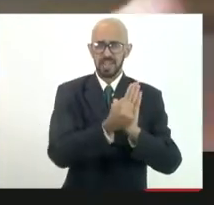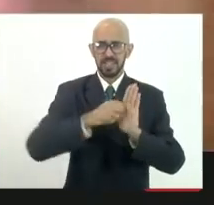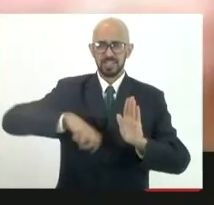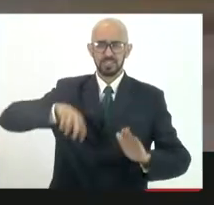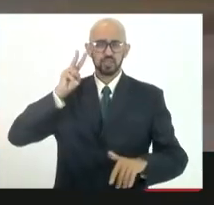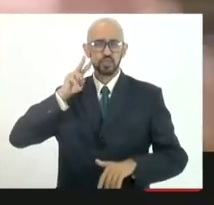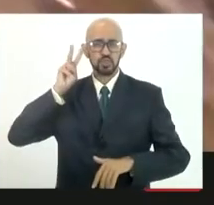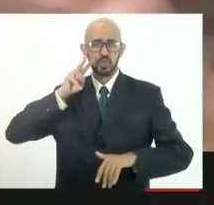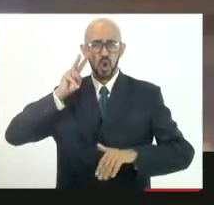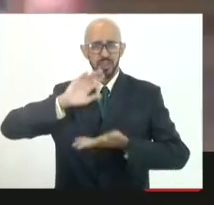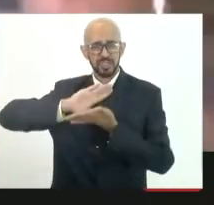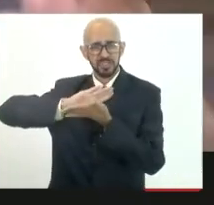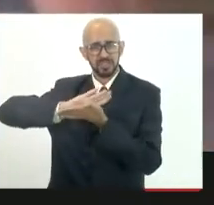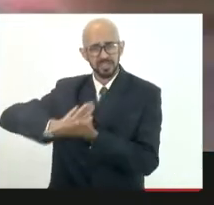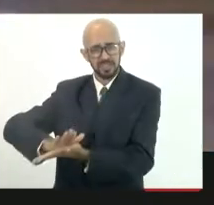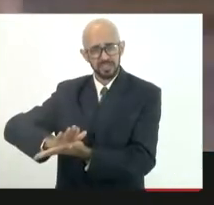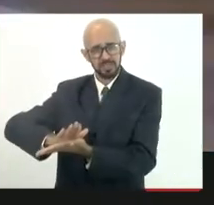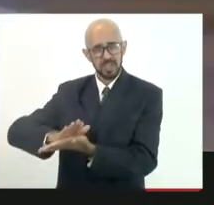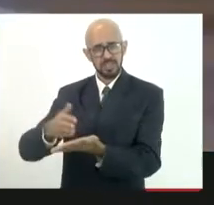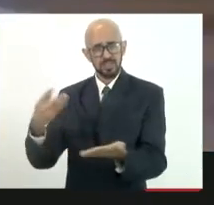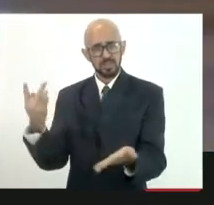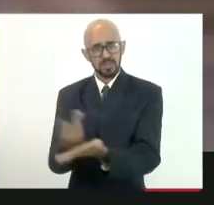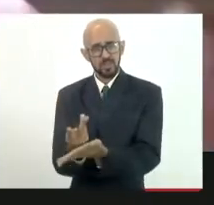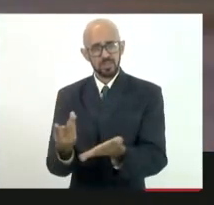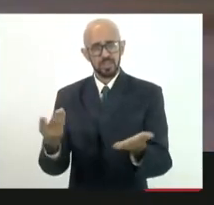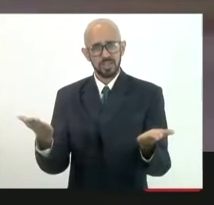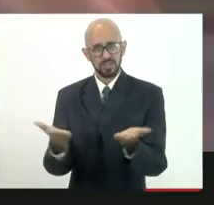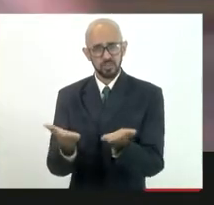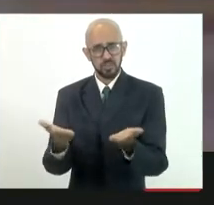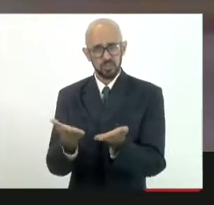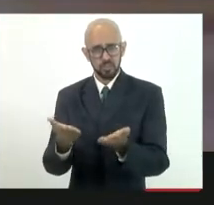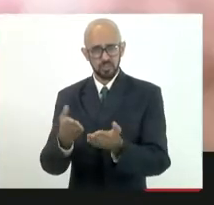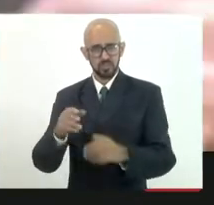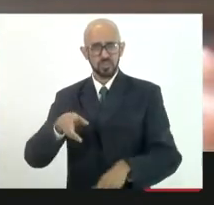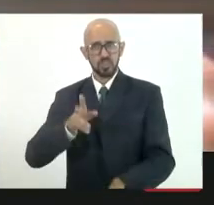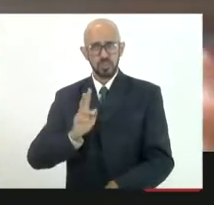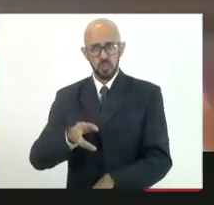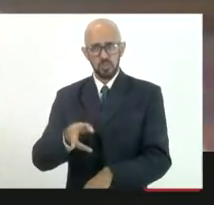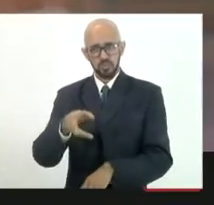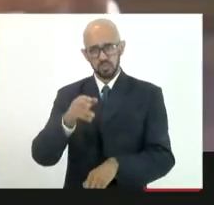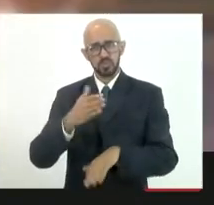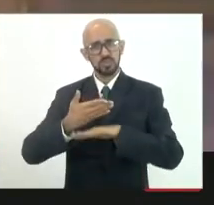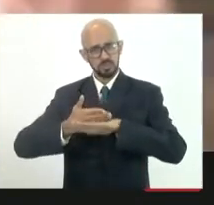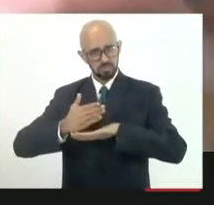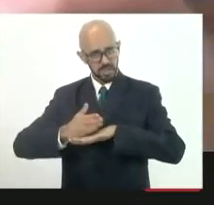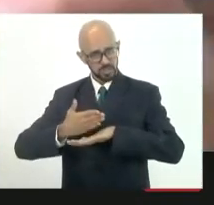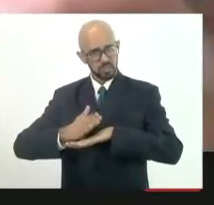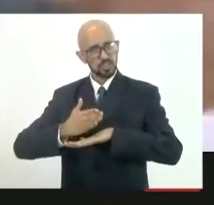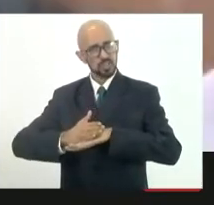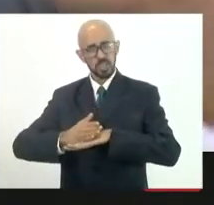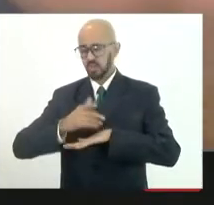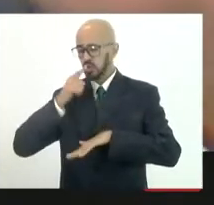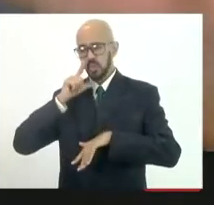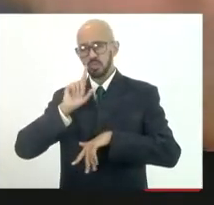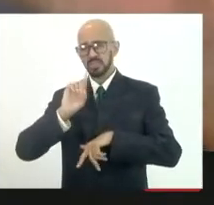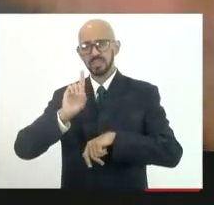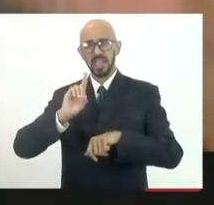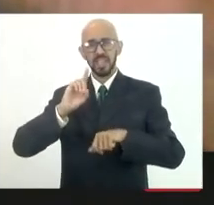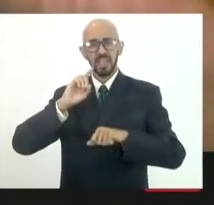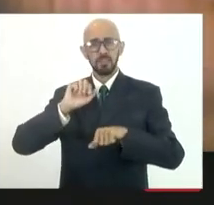e da discriminação que está presente, que paira e, ao mesmo tempo, que se exerce, se pratica, não conseguem